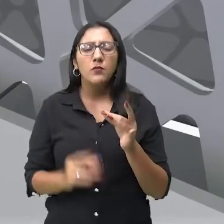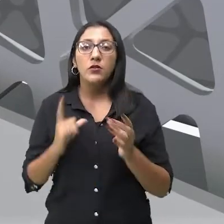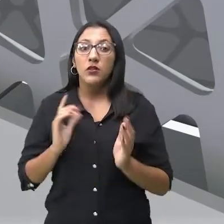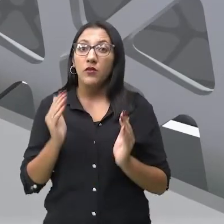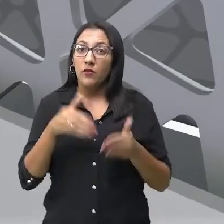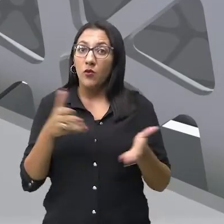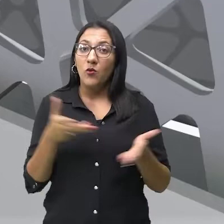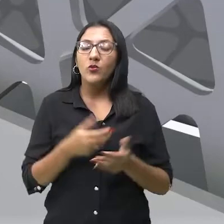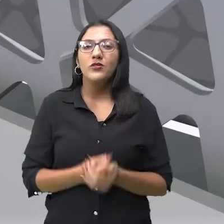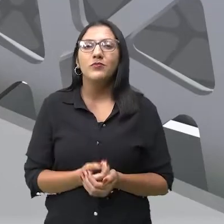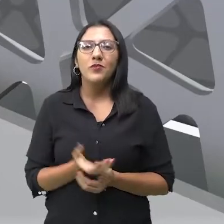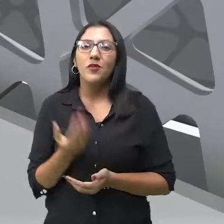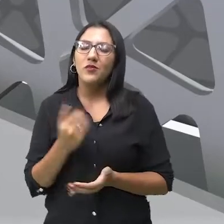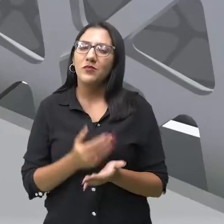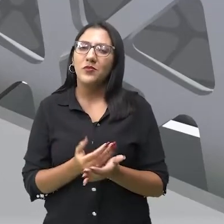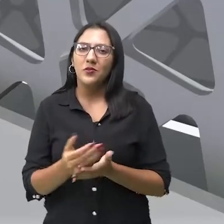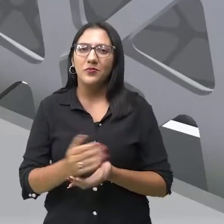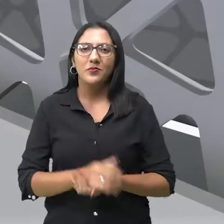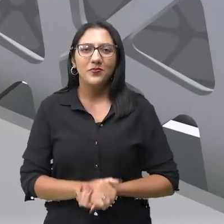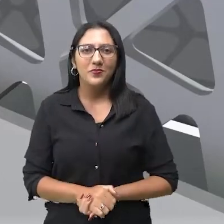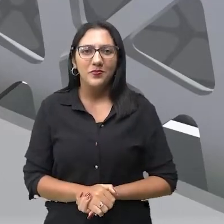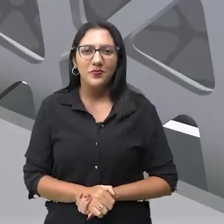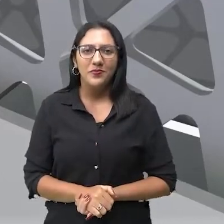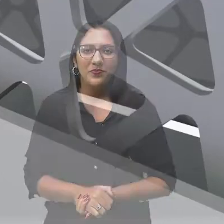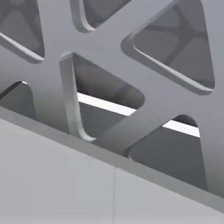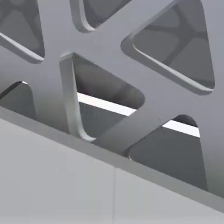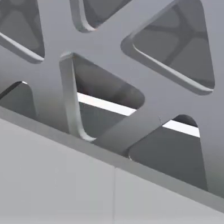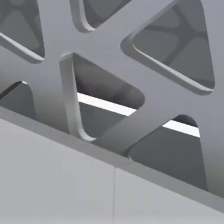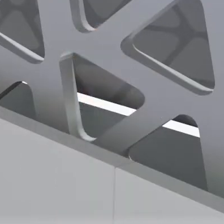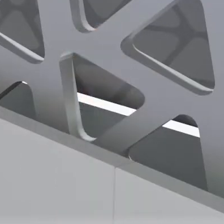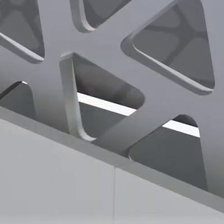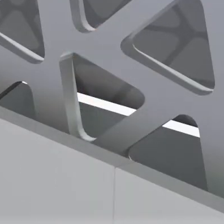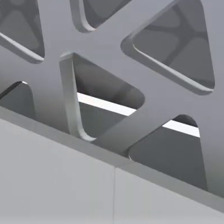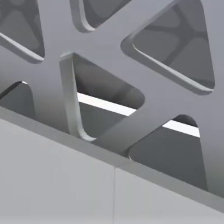nosso foco, vamos para esta aula.